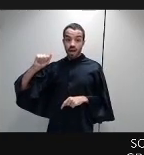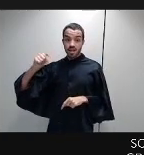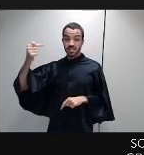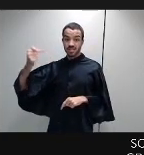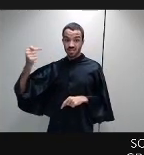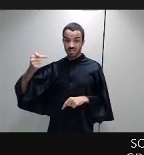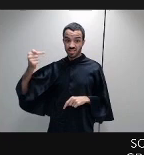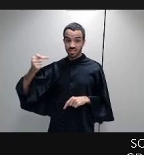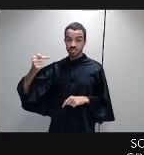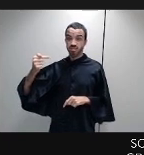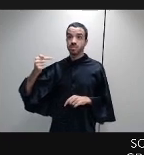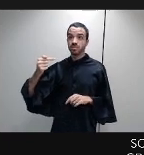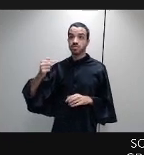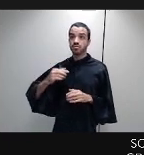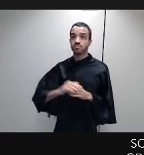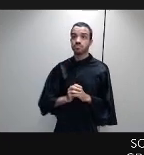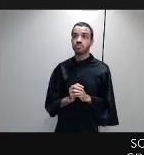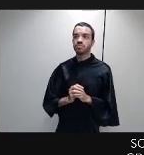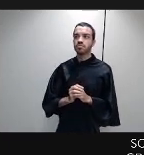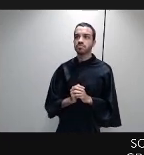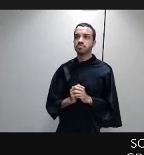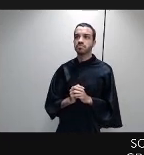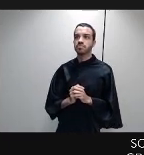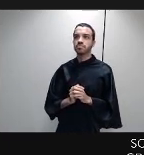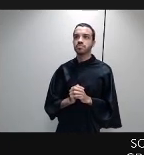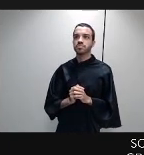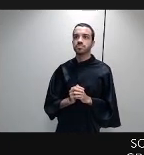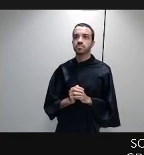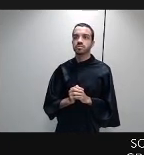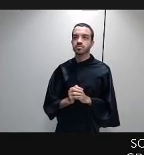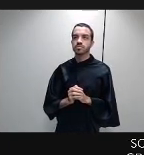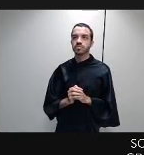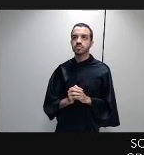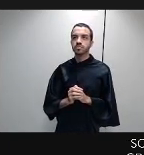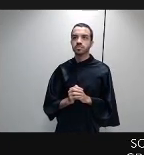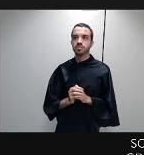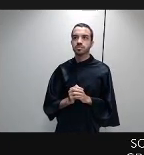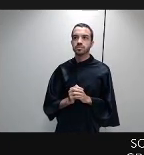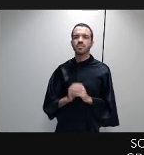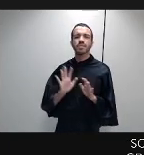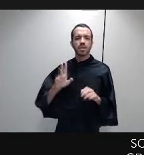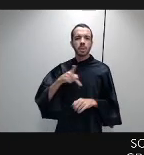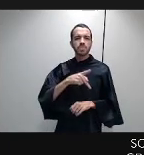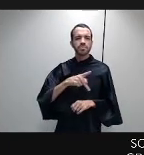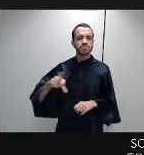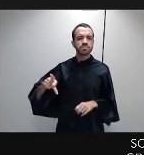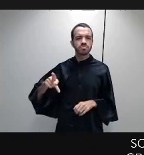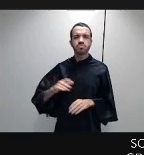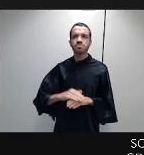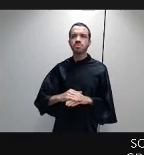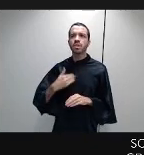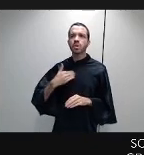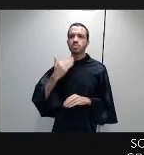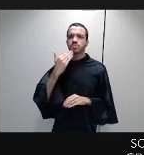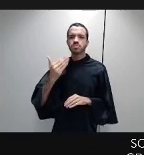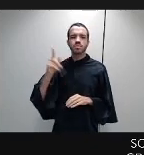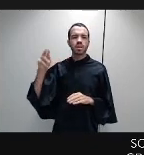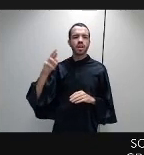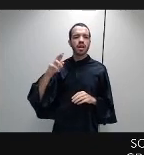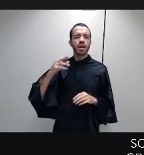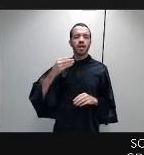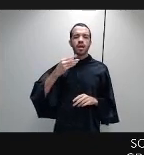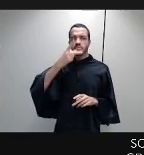o ministro o Quina e seu presidente eu penso que o próprio relator né já